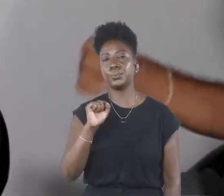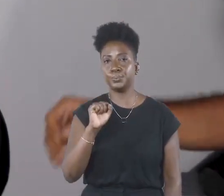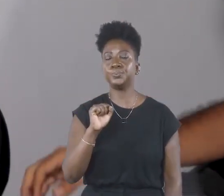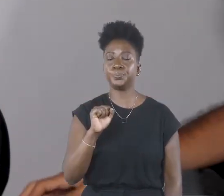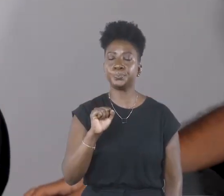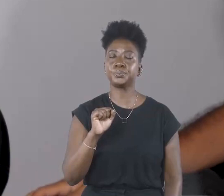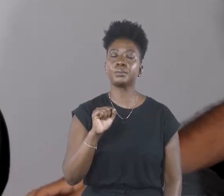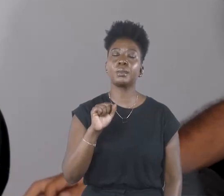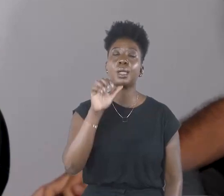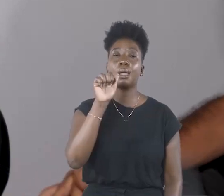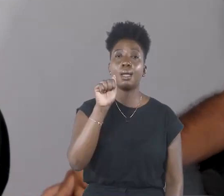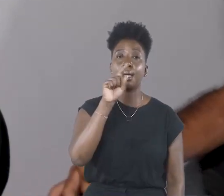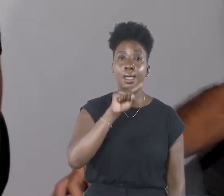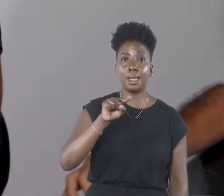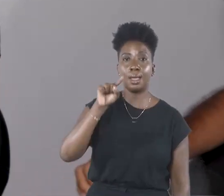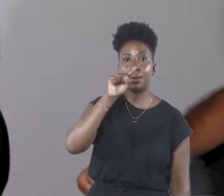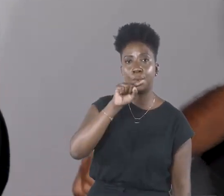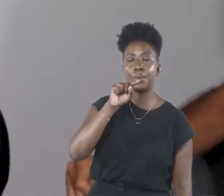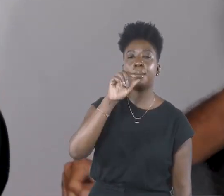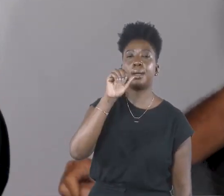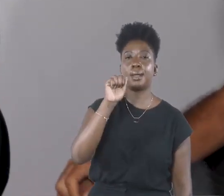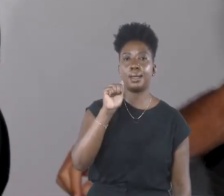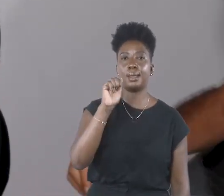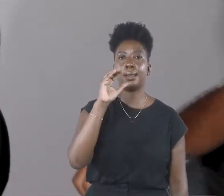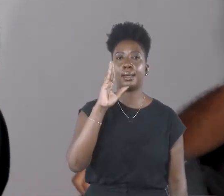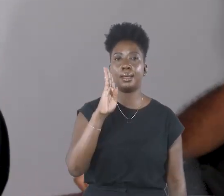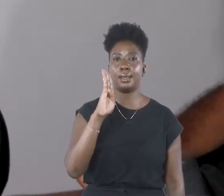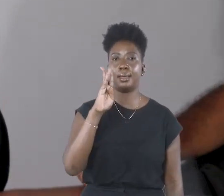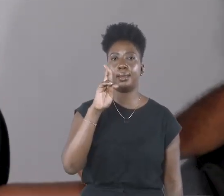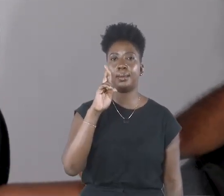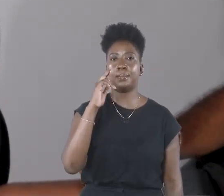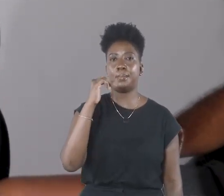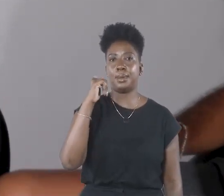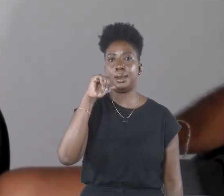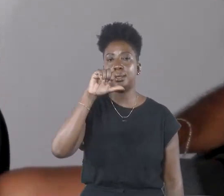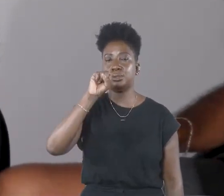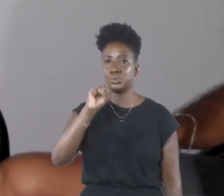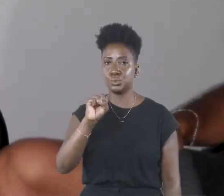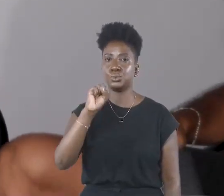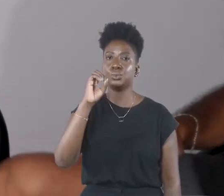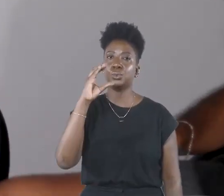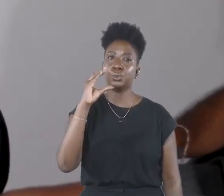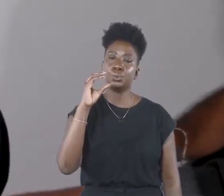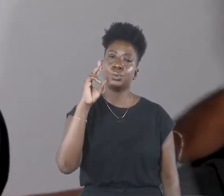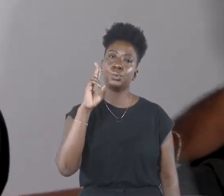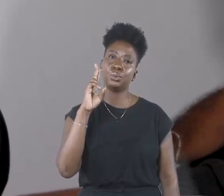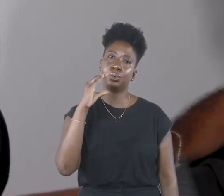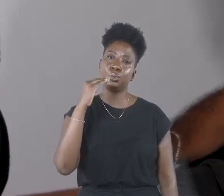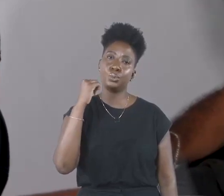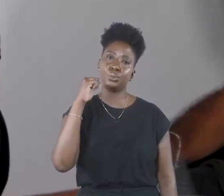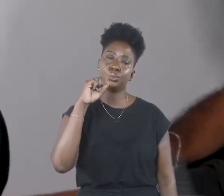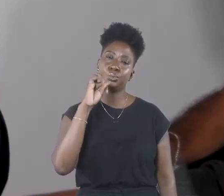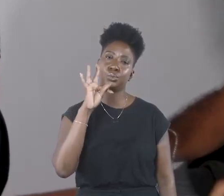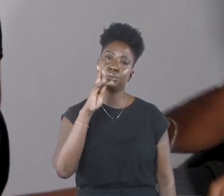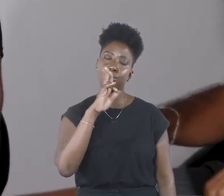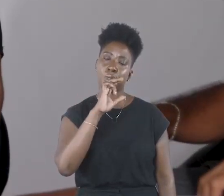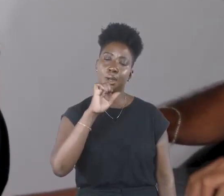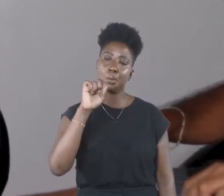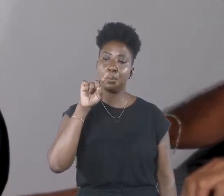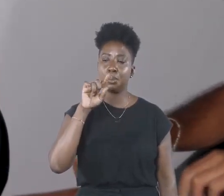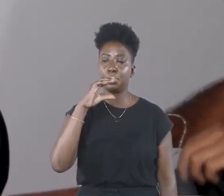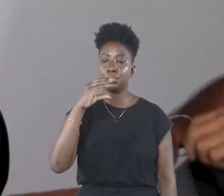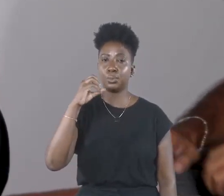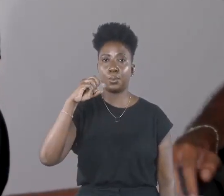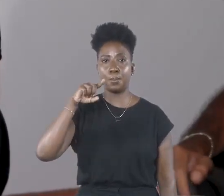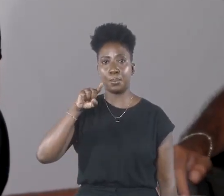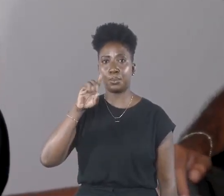cultura, curadoria de livro, fazemos parcerias também com distribuidoras de filmes, com editoras. Então, para